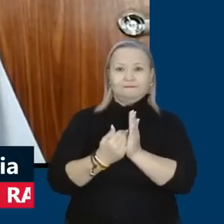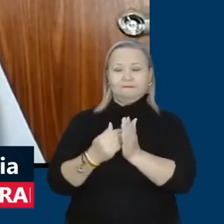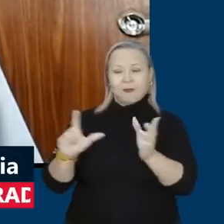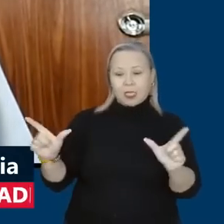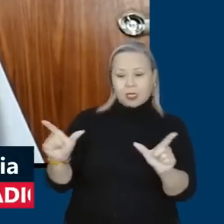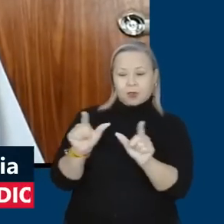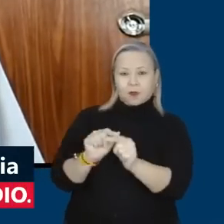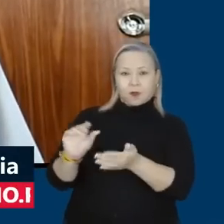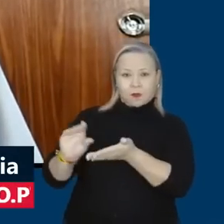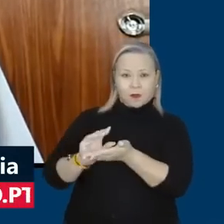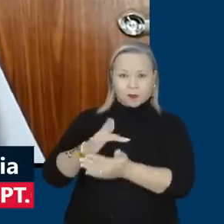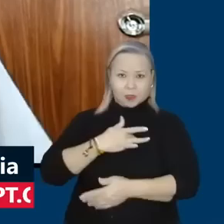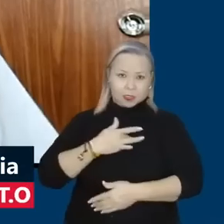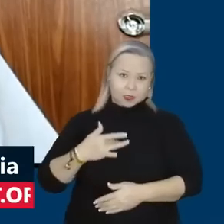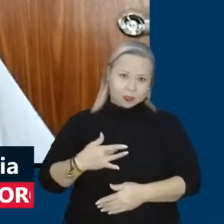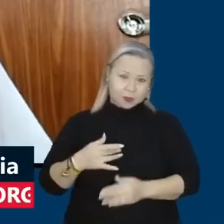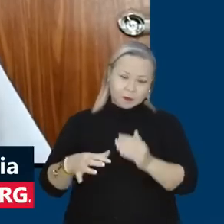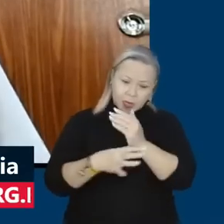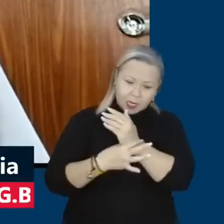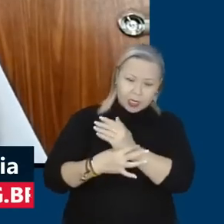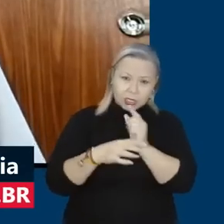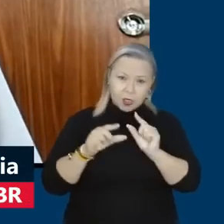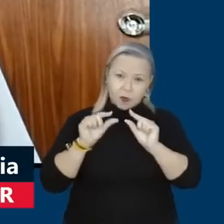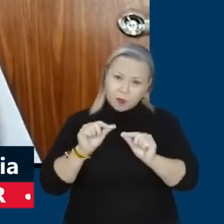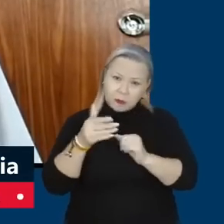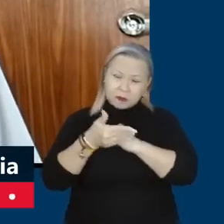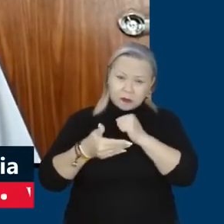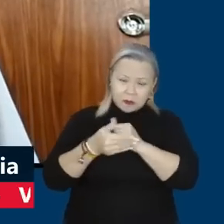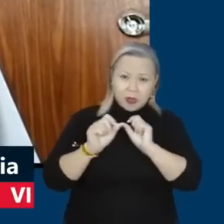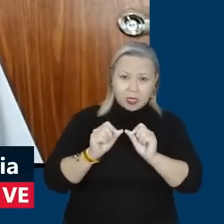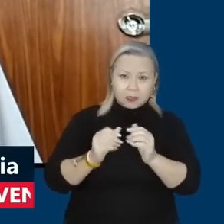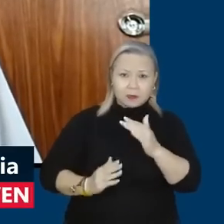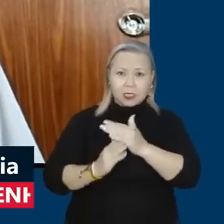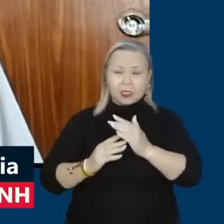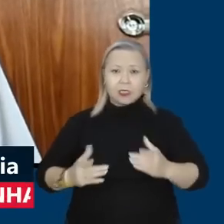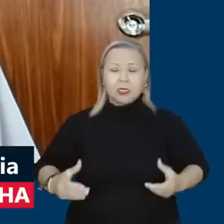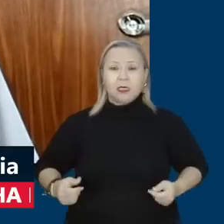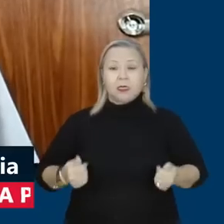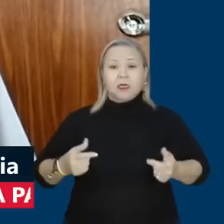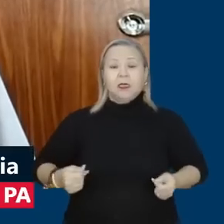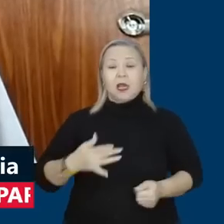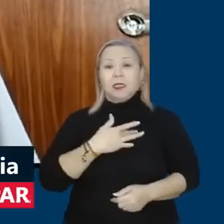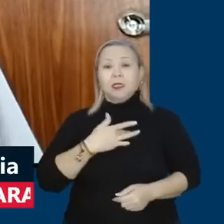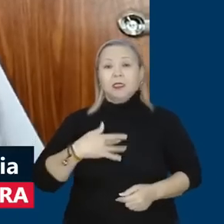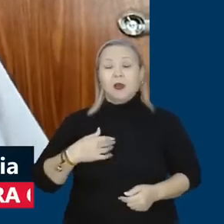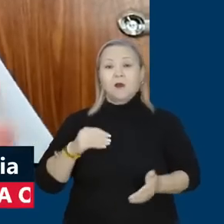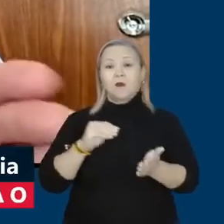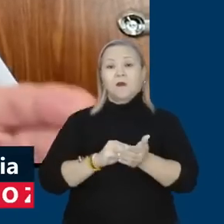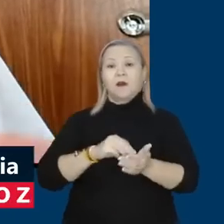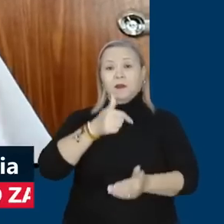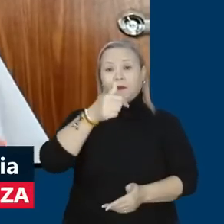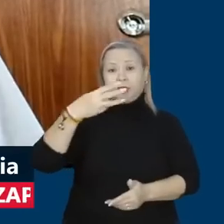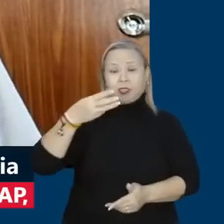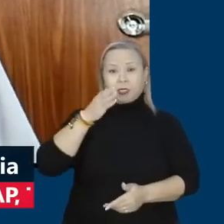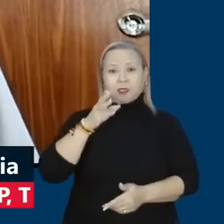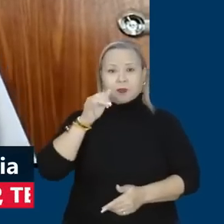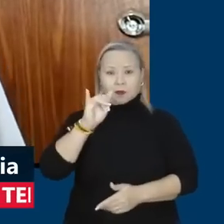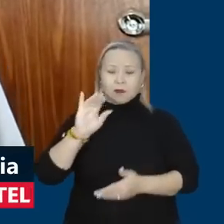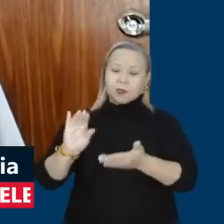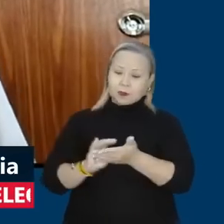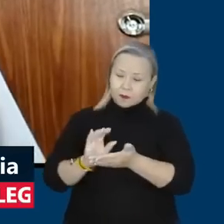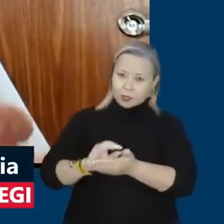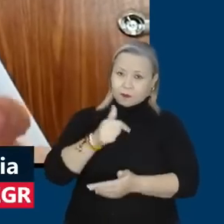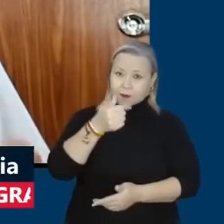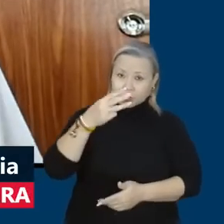para garantir o mínimo com o teto de gastos da saúde, ainda faltam 23 bilhões. Então, serão investidos